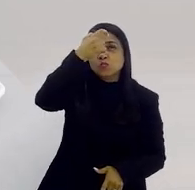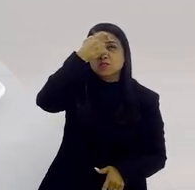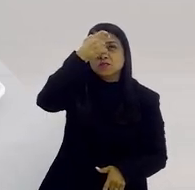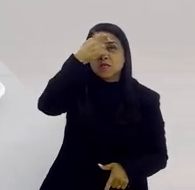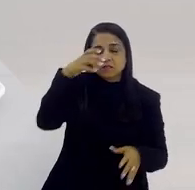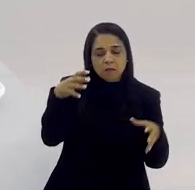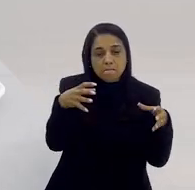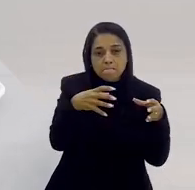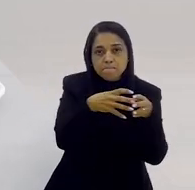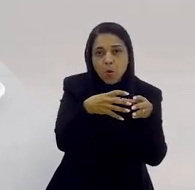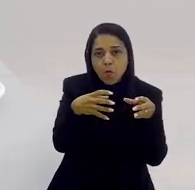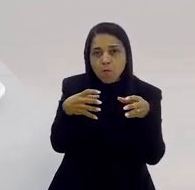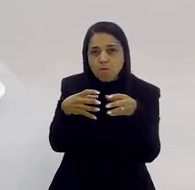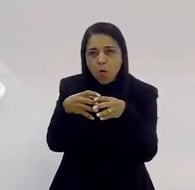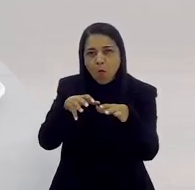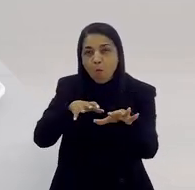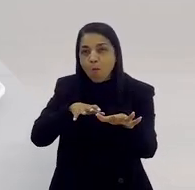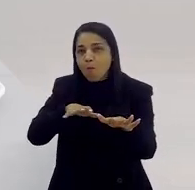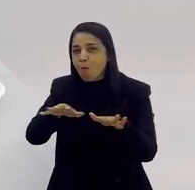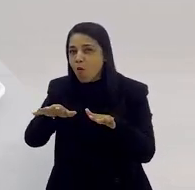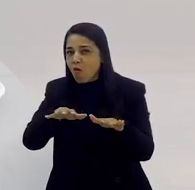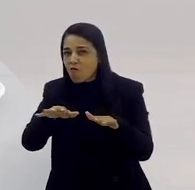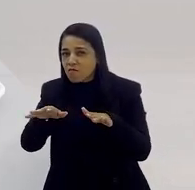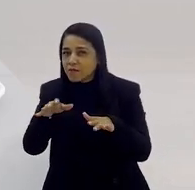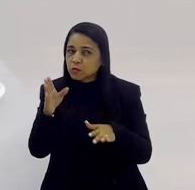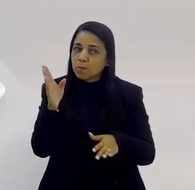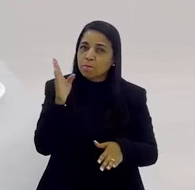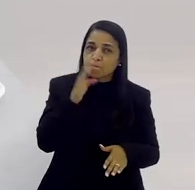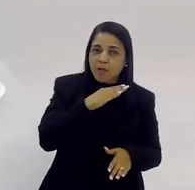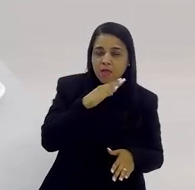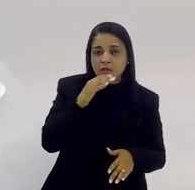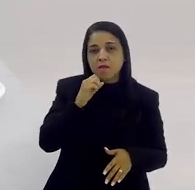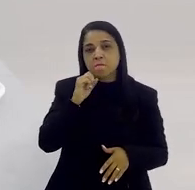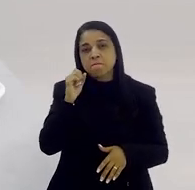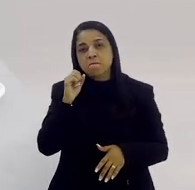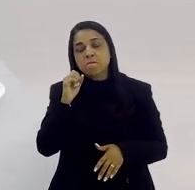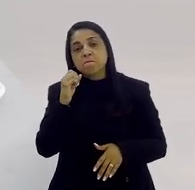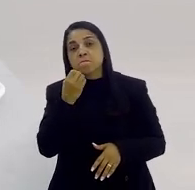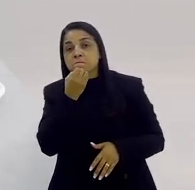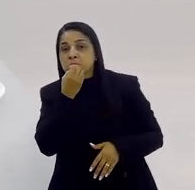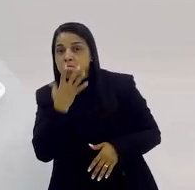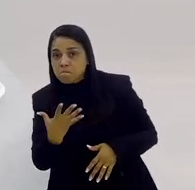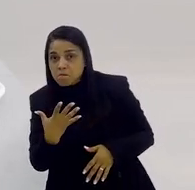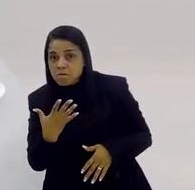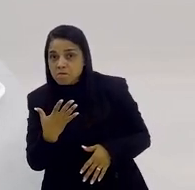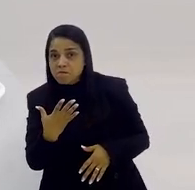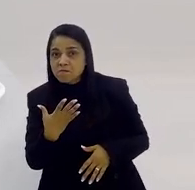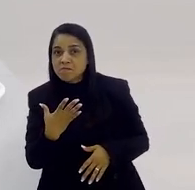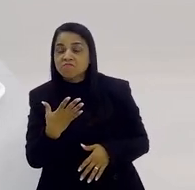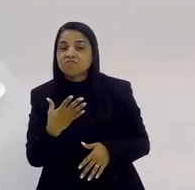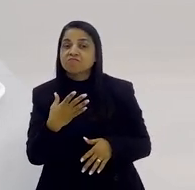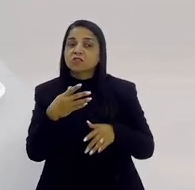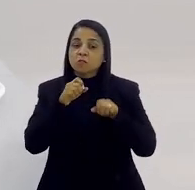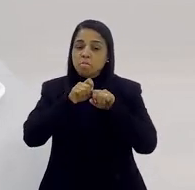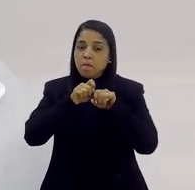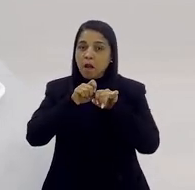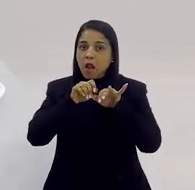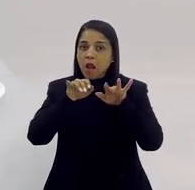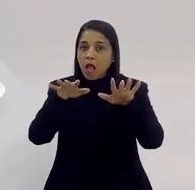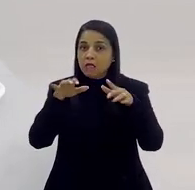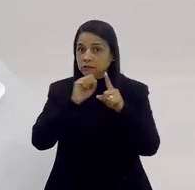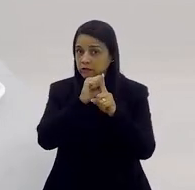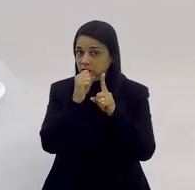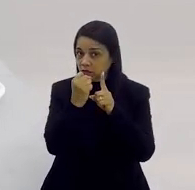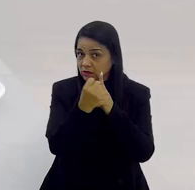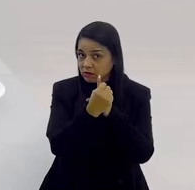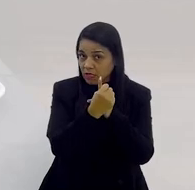consciência de classe de qualquer movimento que eu faça para o bem e para o mal na sociedade ela vai repercutir